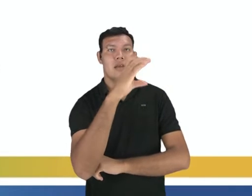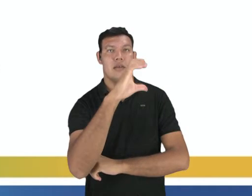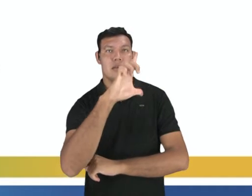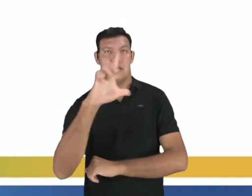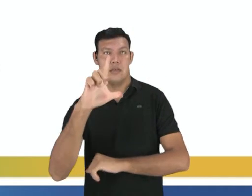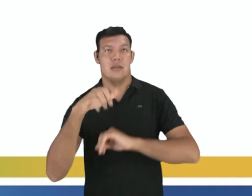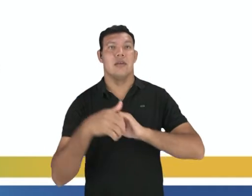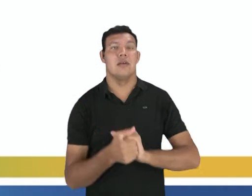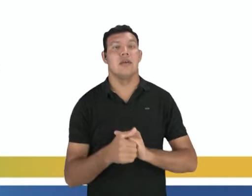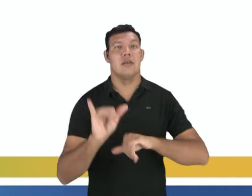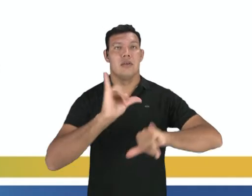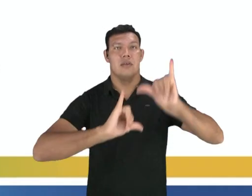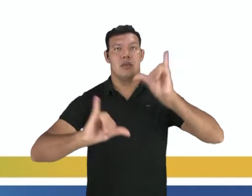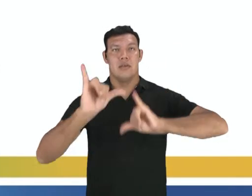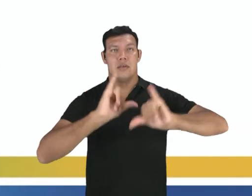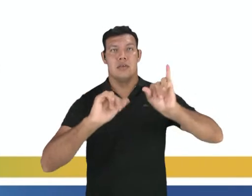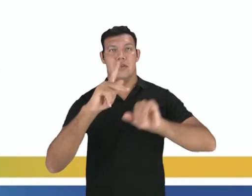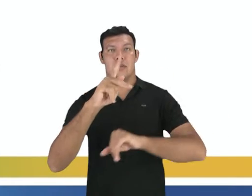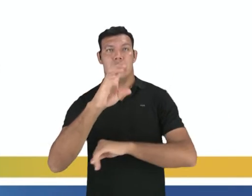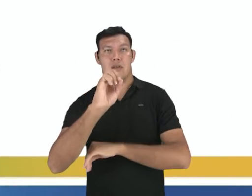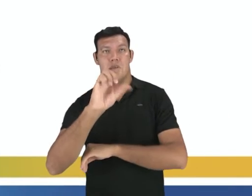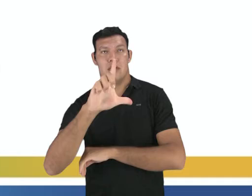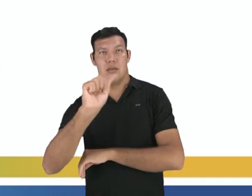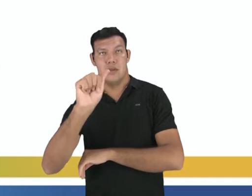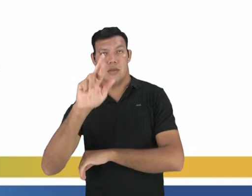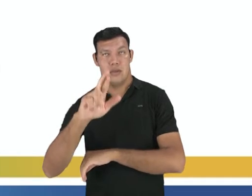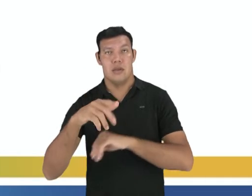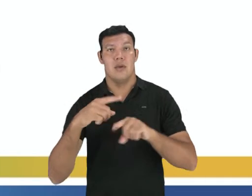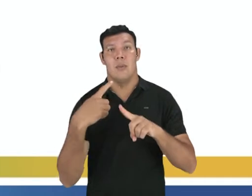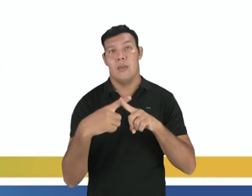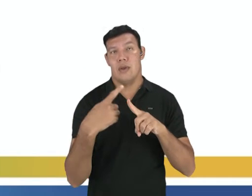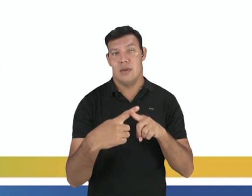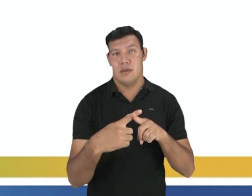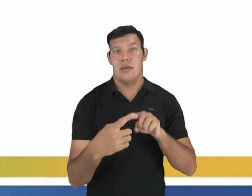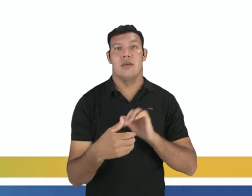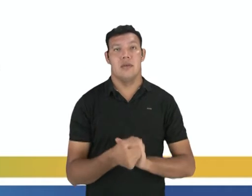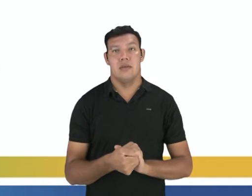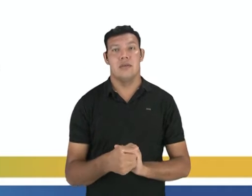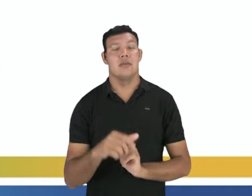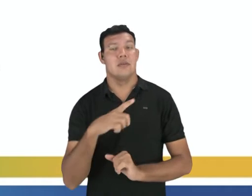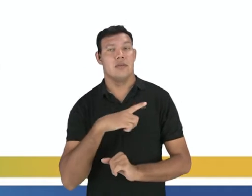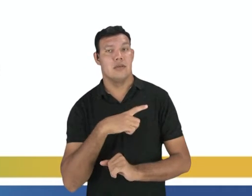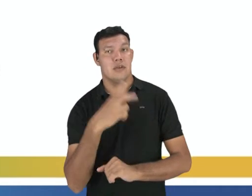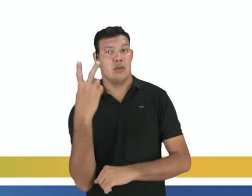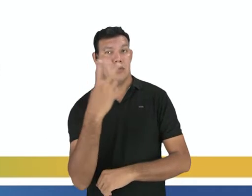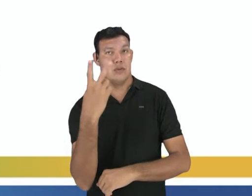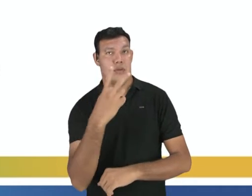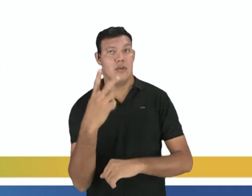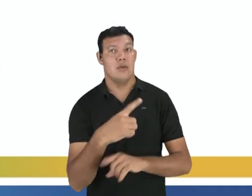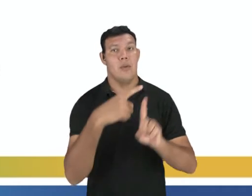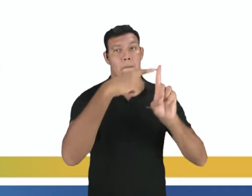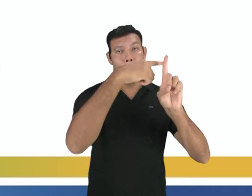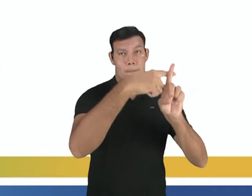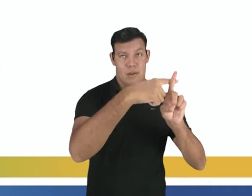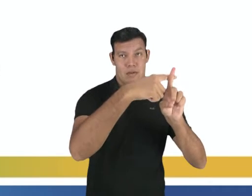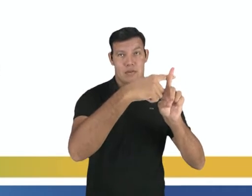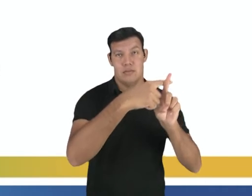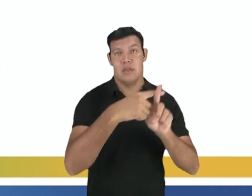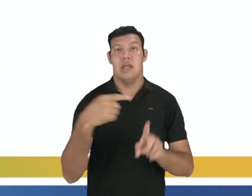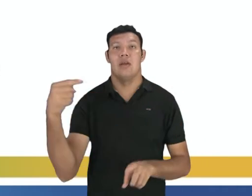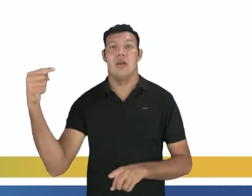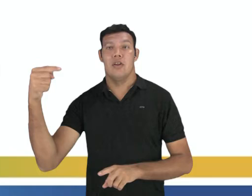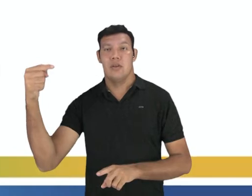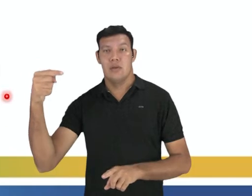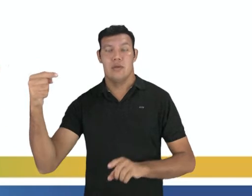gente pode observar aqui, ó, como ela é uma substância polar, é porque ela apresenta polos, lado positivo, como a gente pode